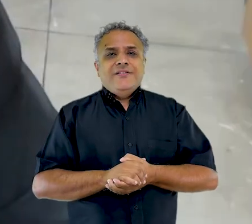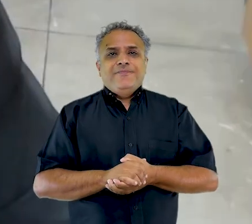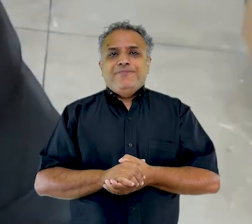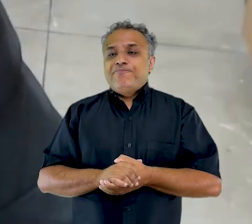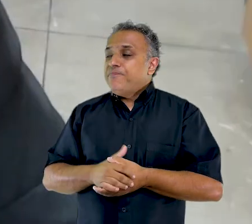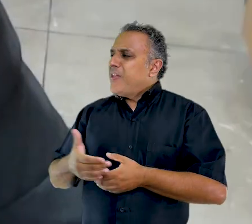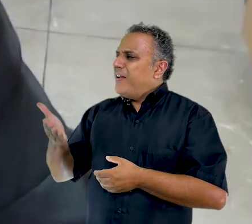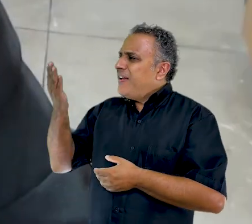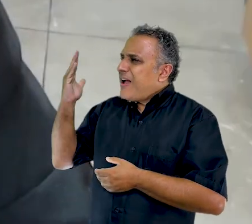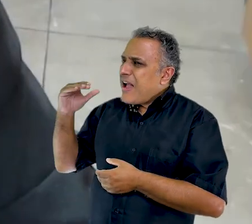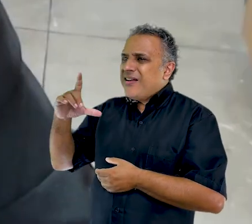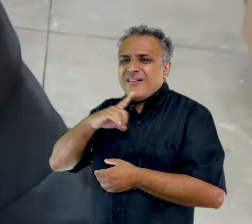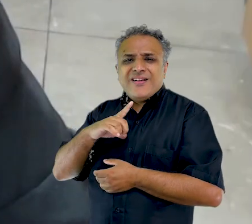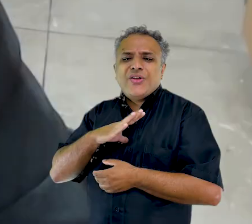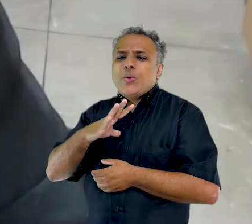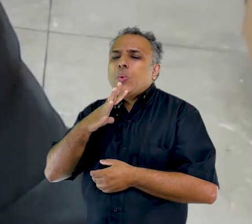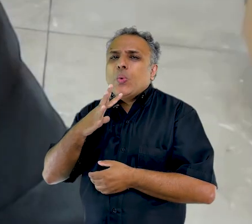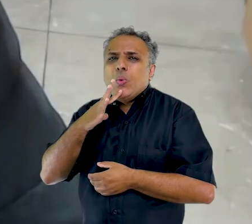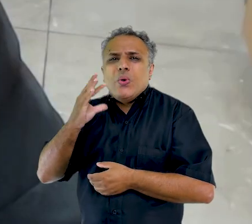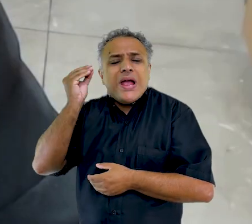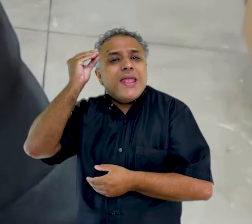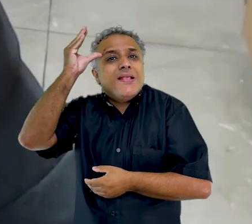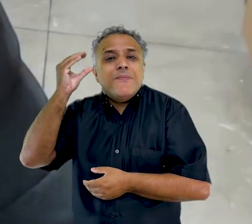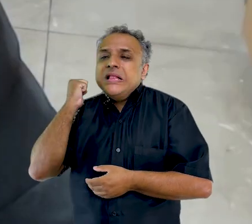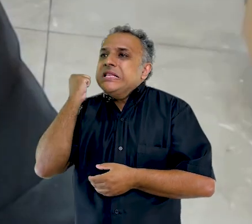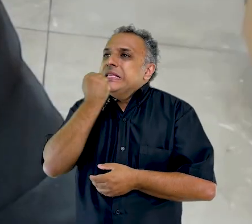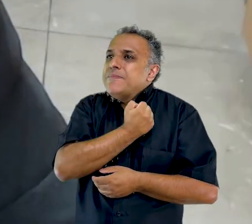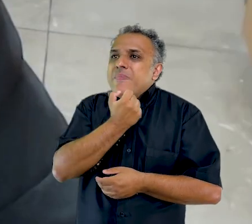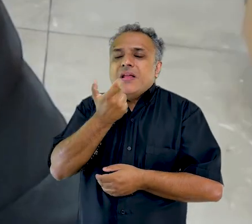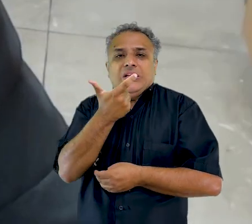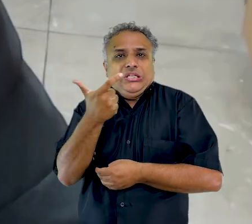de conhecimento científico mesmo acerca